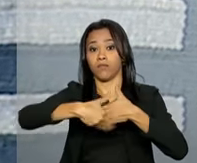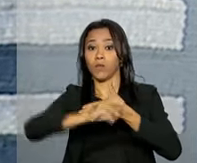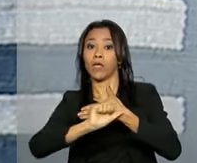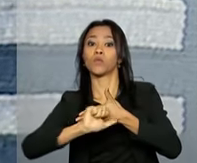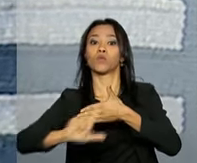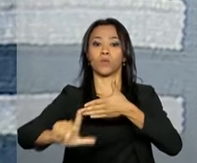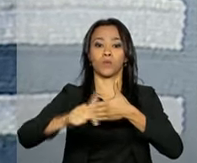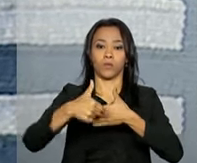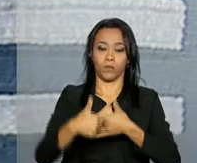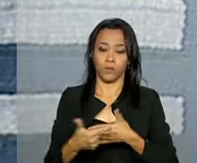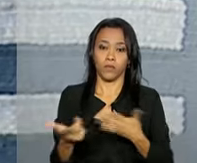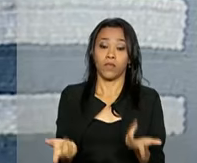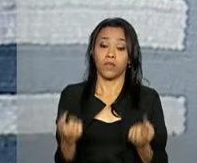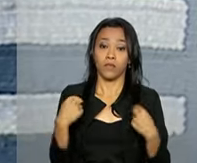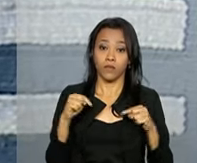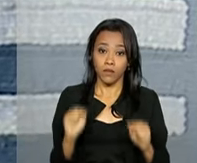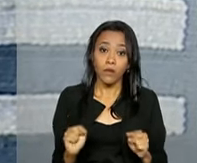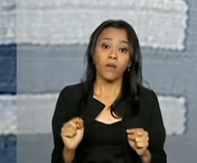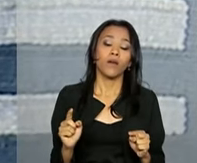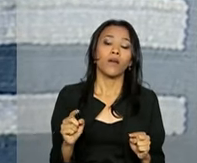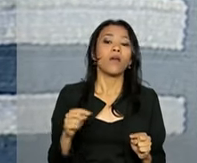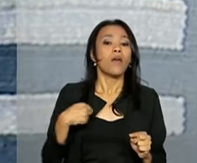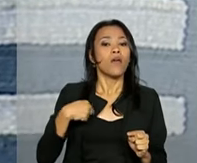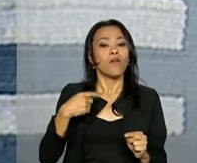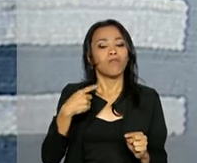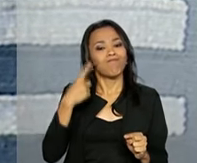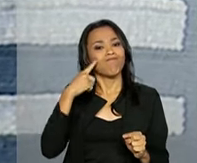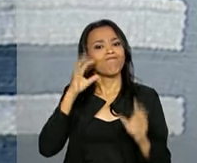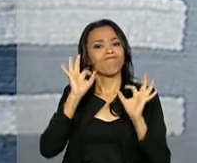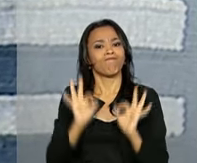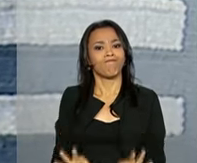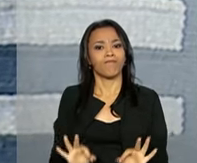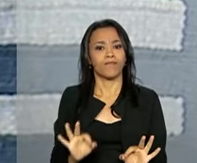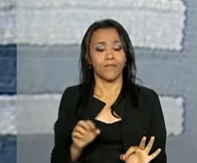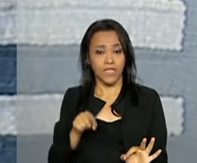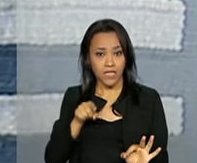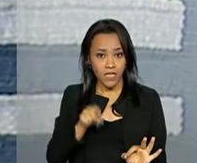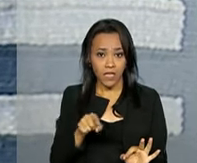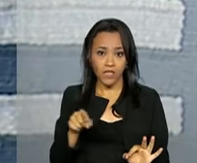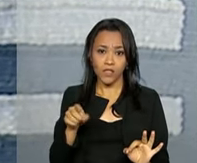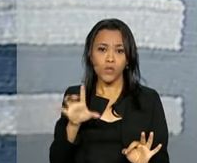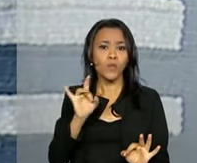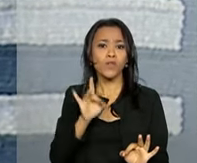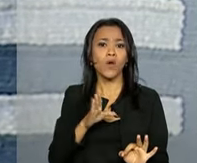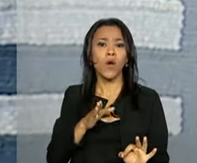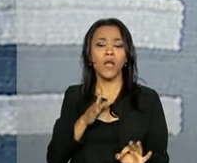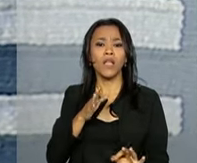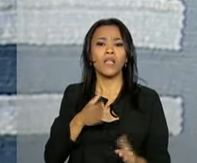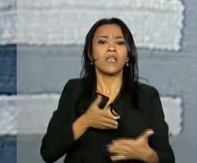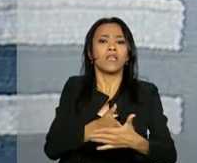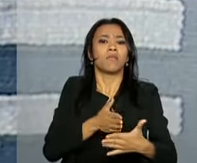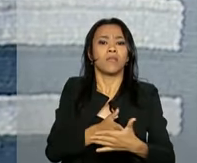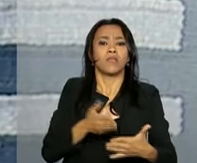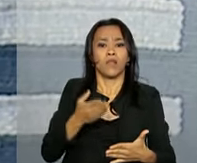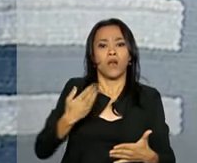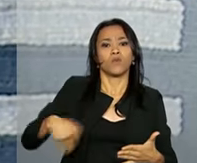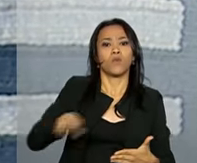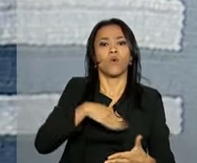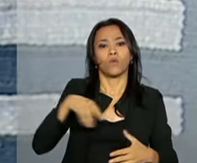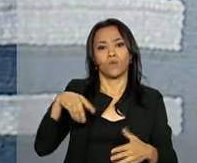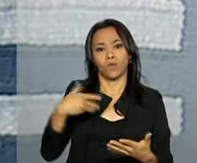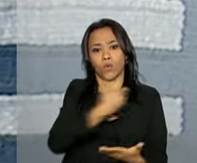eu constato que essa visão não é restrita aos nossos governos que nossos